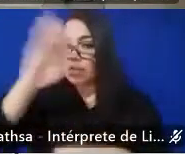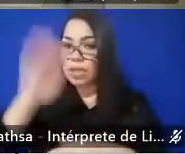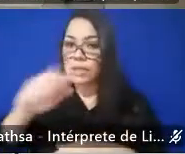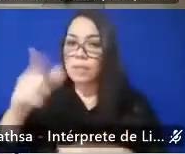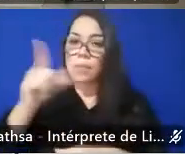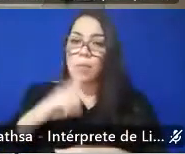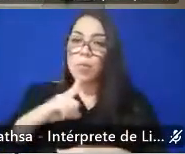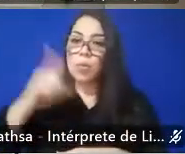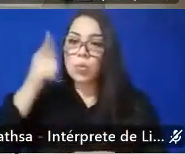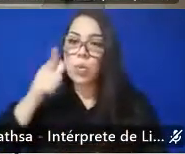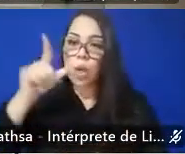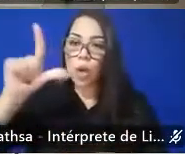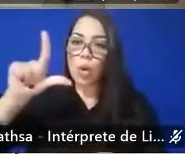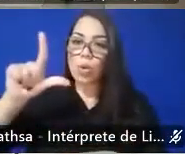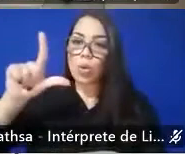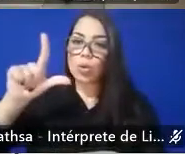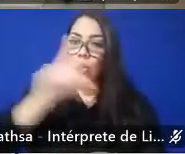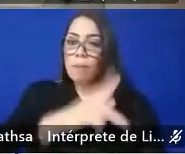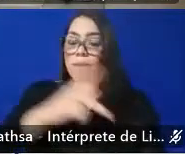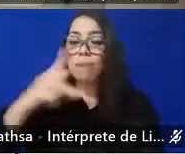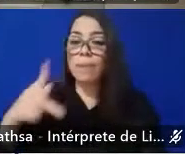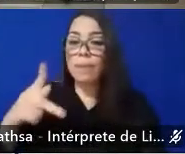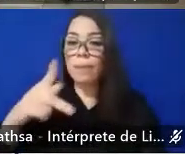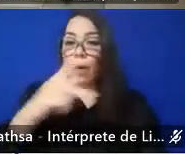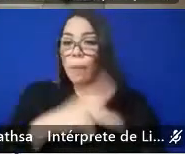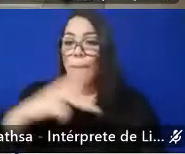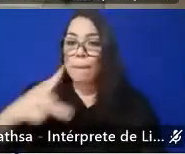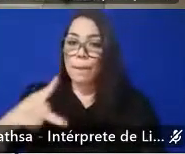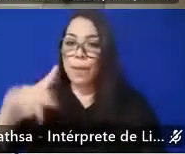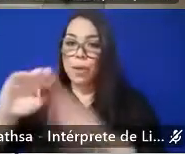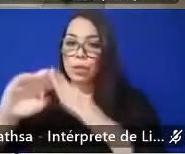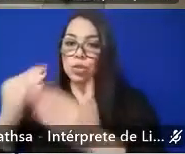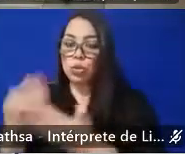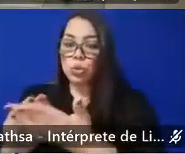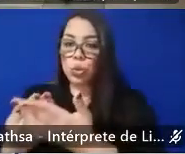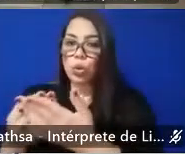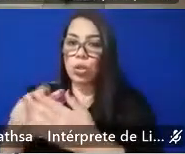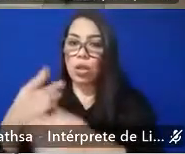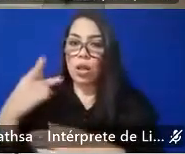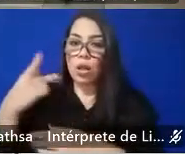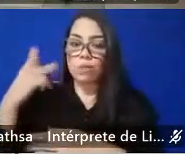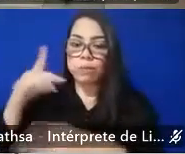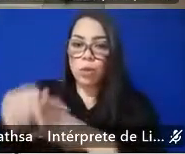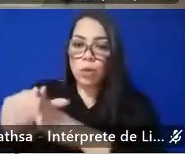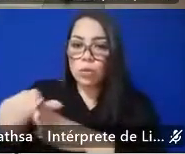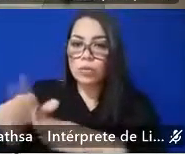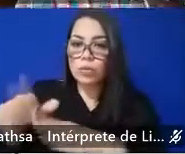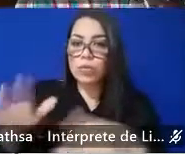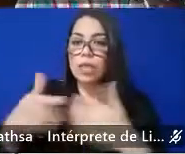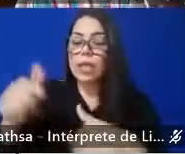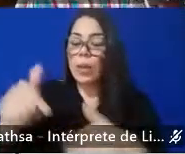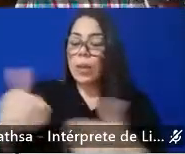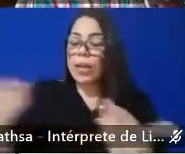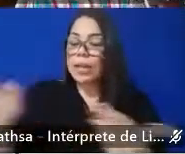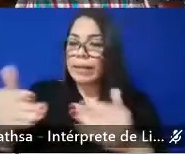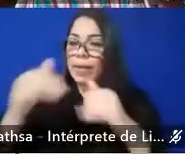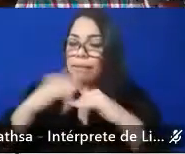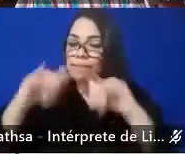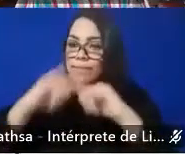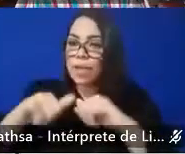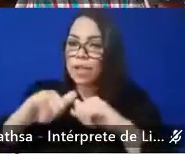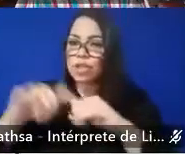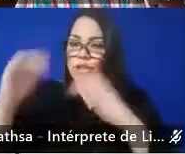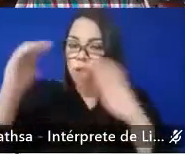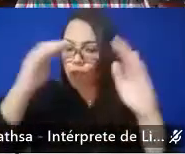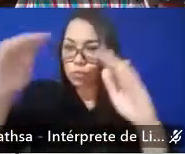de presidente do colégio de corregedores então fica aqui o registro de reconhecimento o